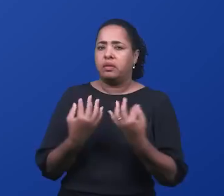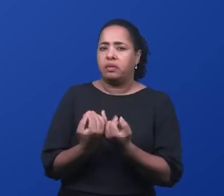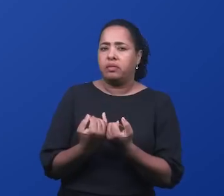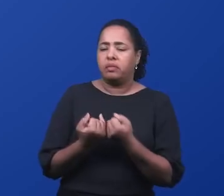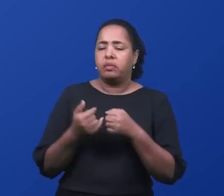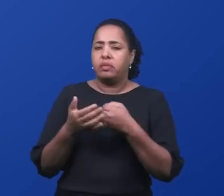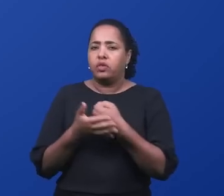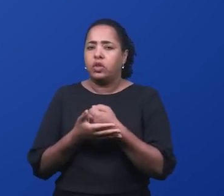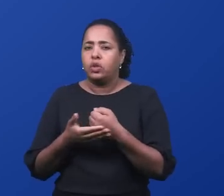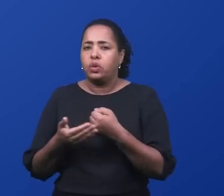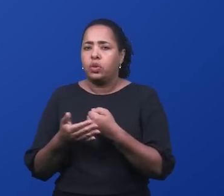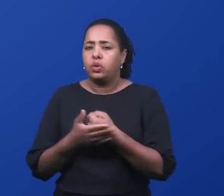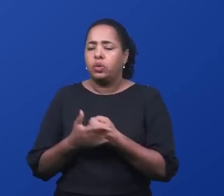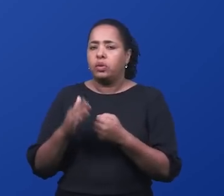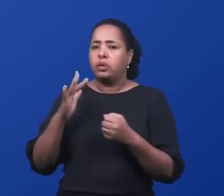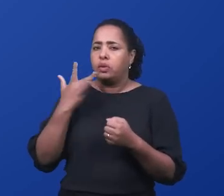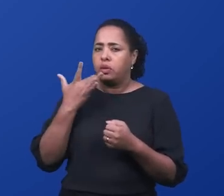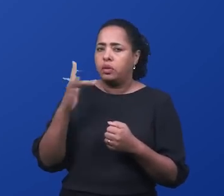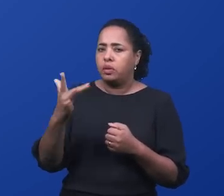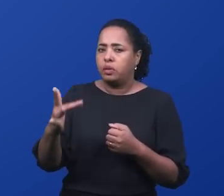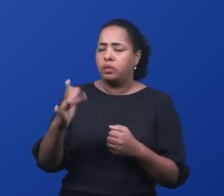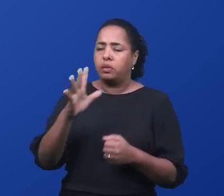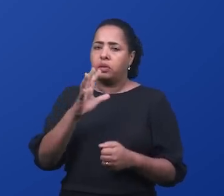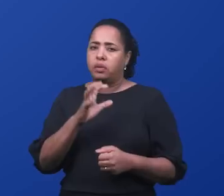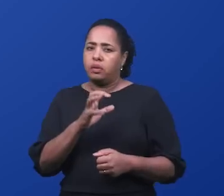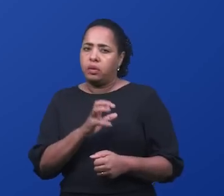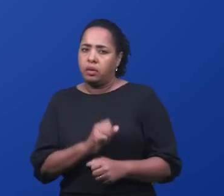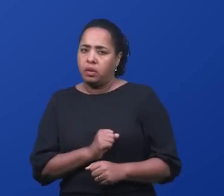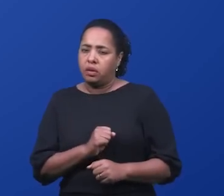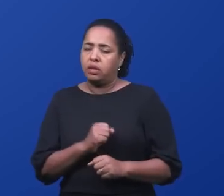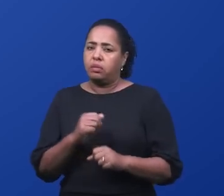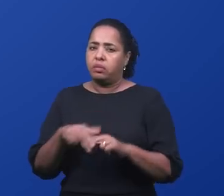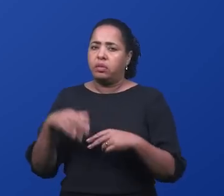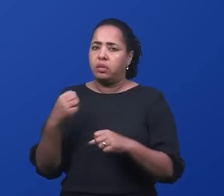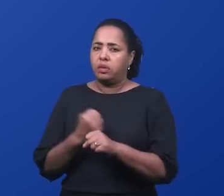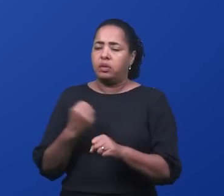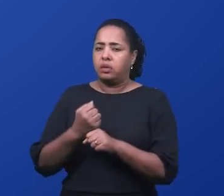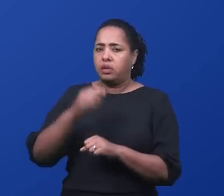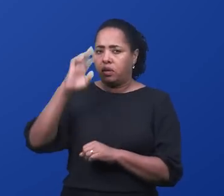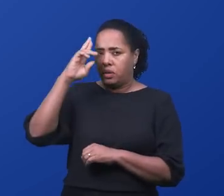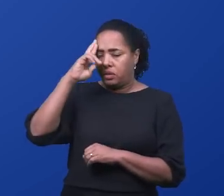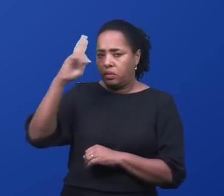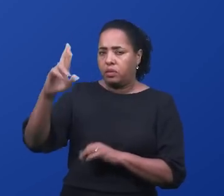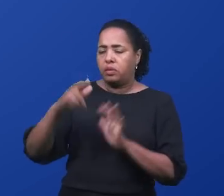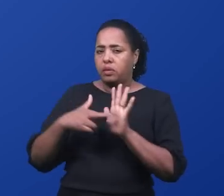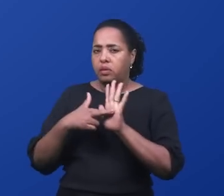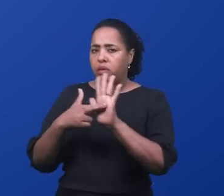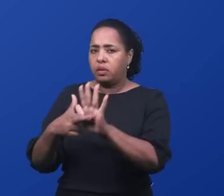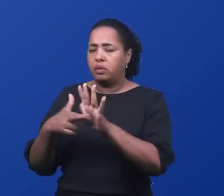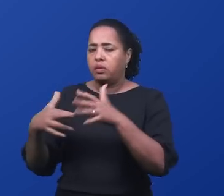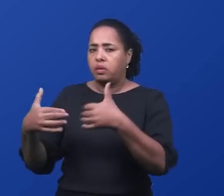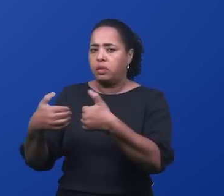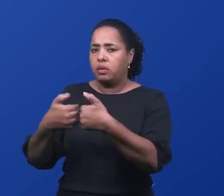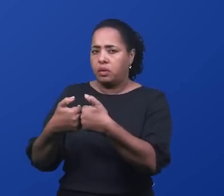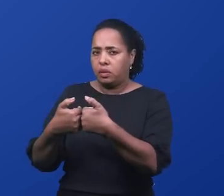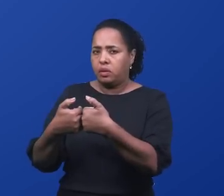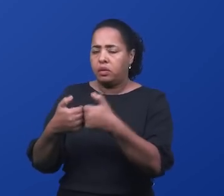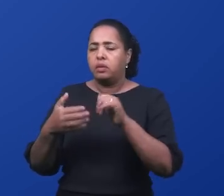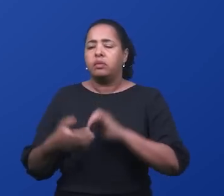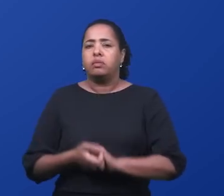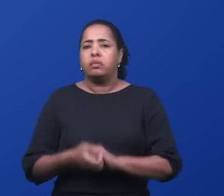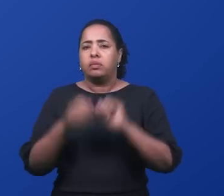muito zelo, temor e muito amor pela obra do Senhor, representada ali pela Arca